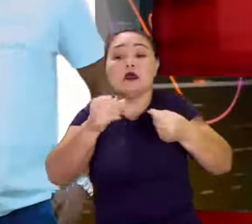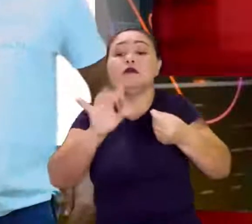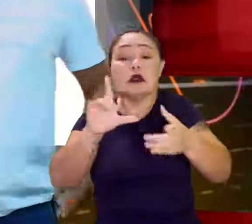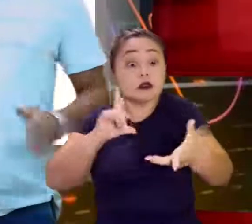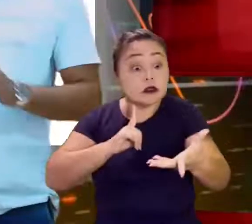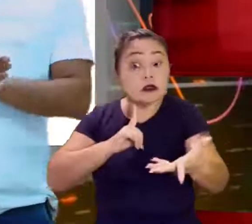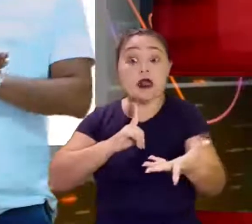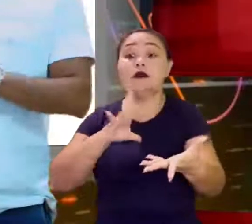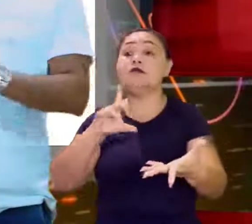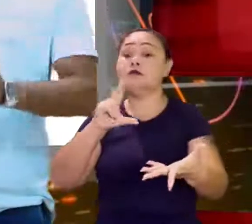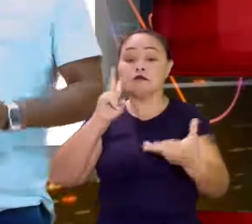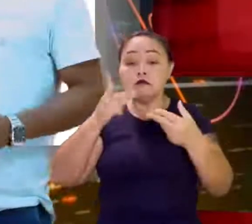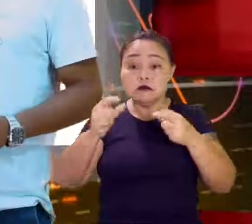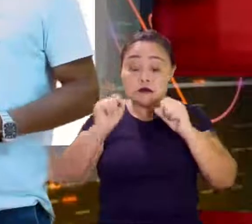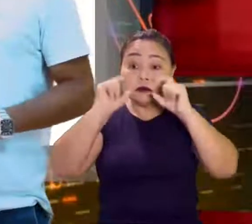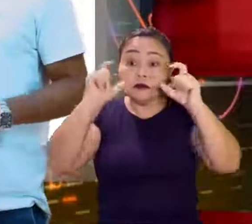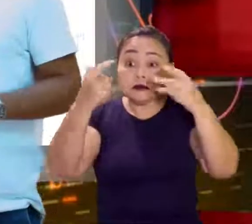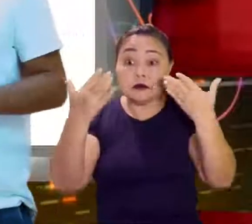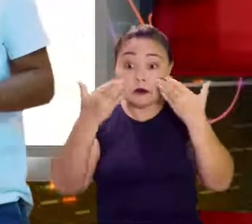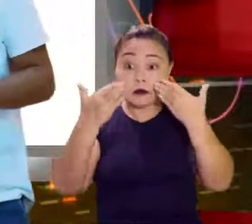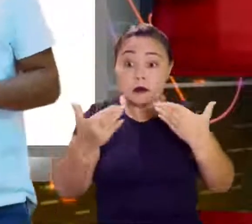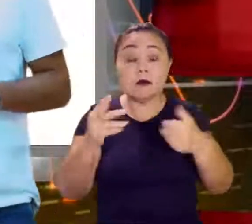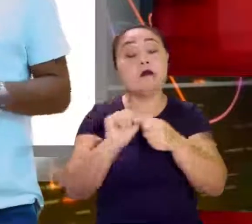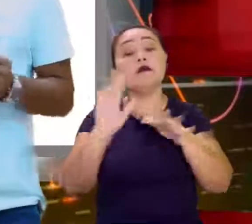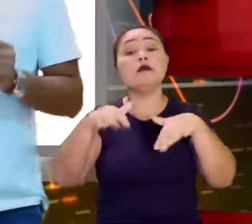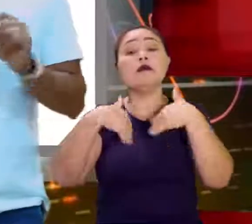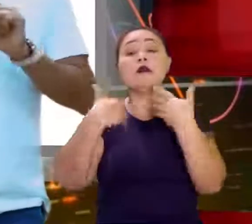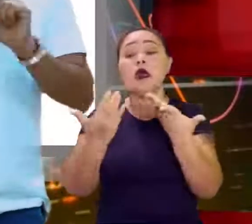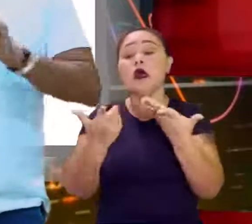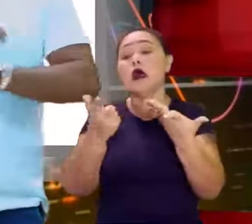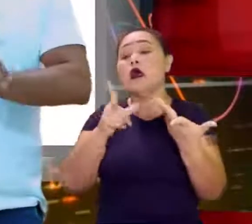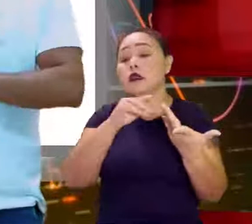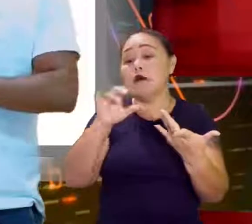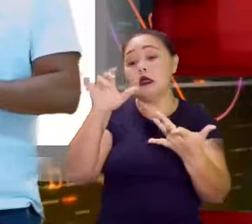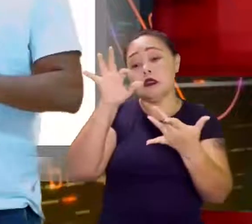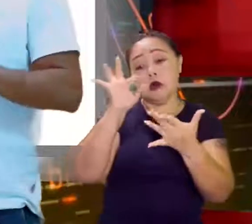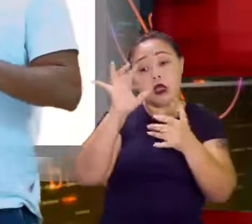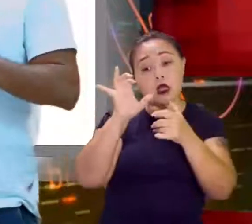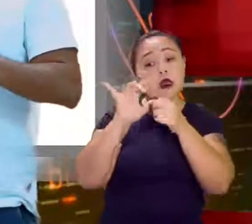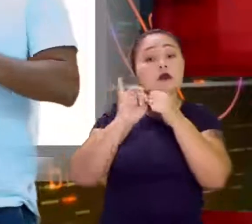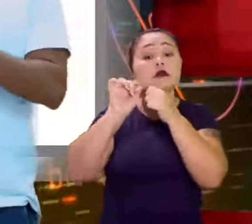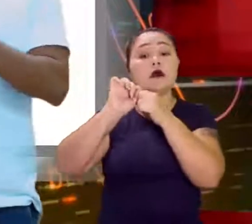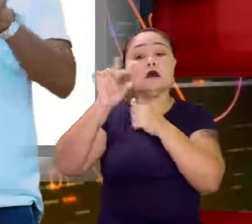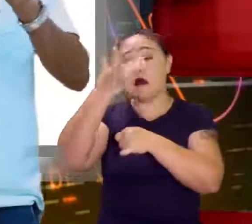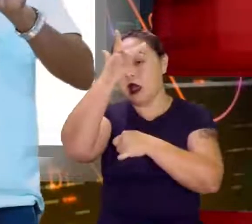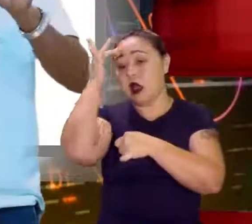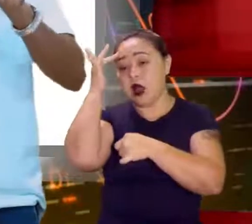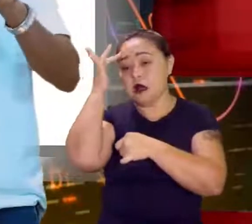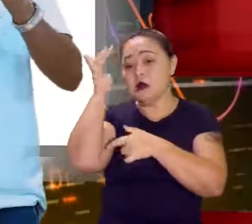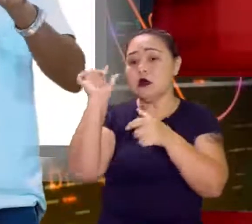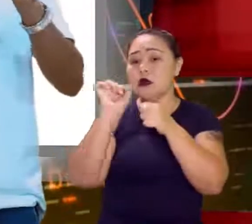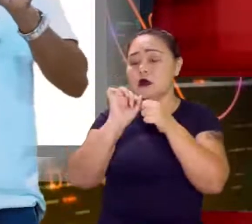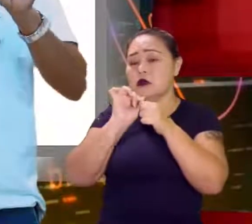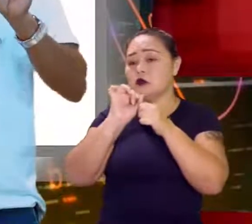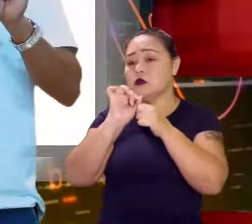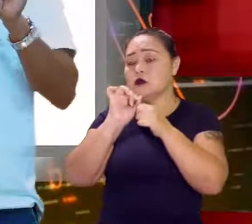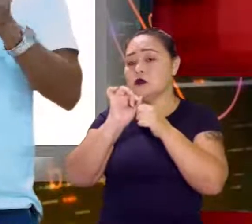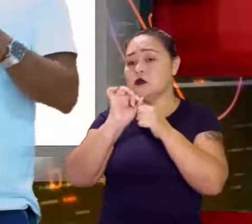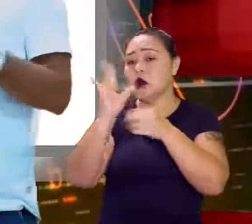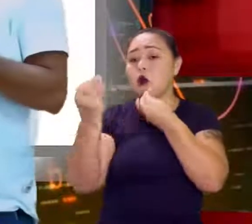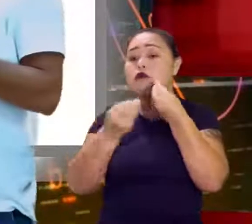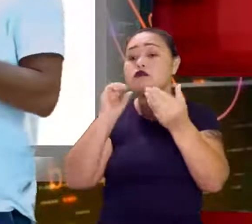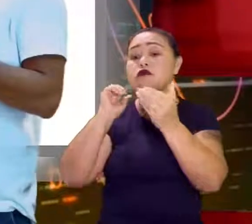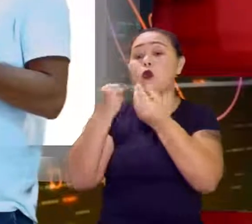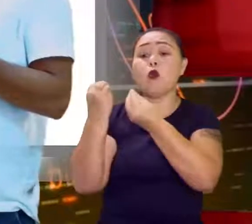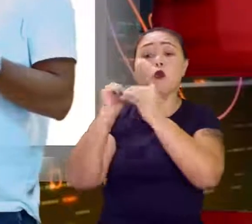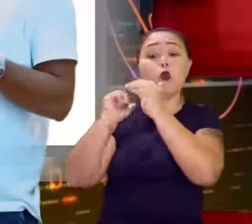mais concreta. Isso, né? tem até uma situação que eu vi uma vez no Instagram, uma pessoa que simulou lá um modo de